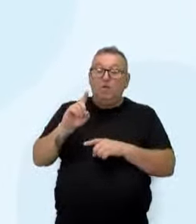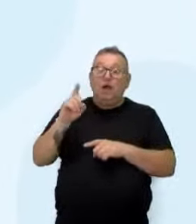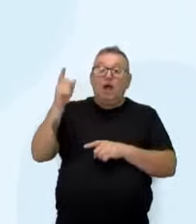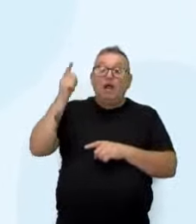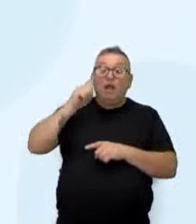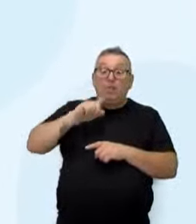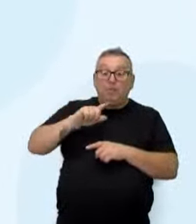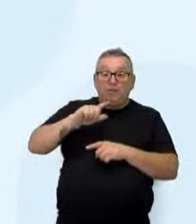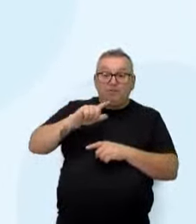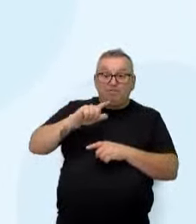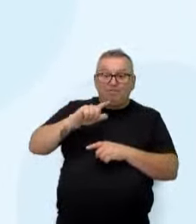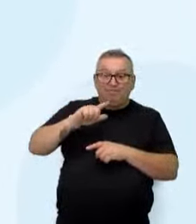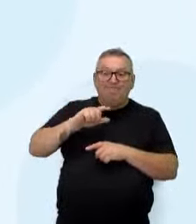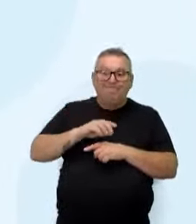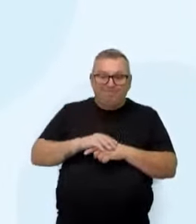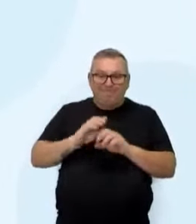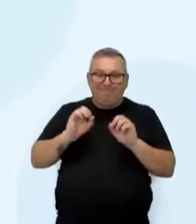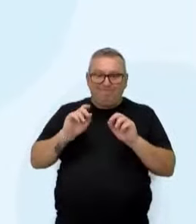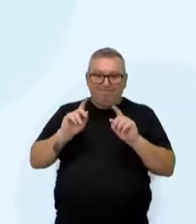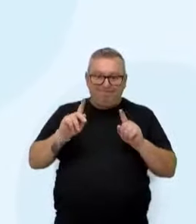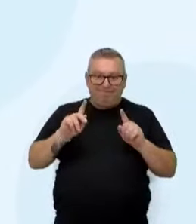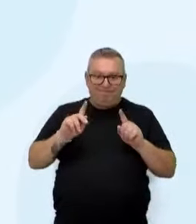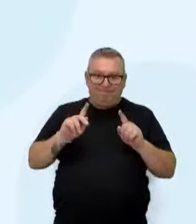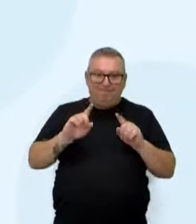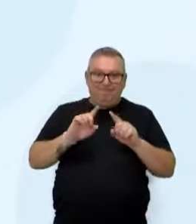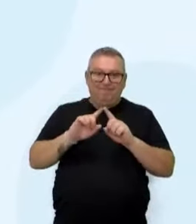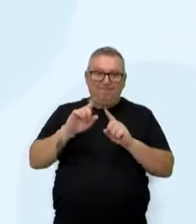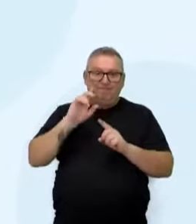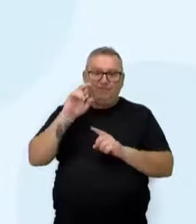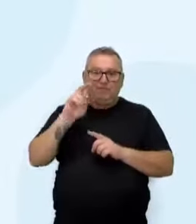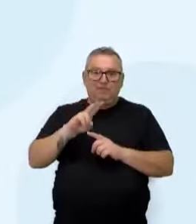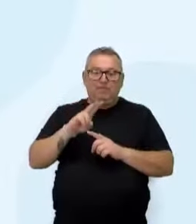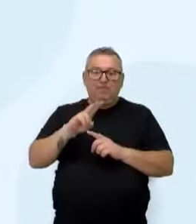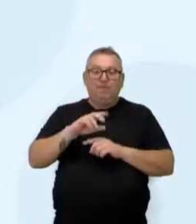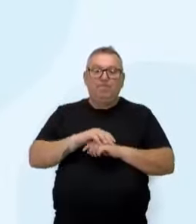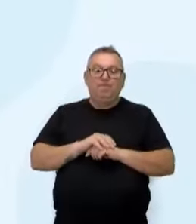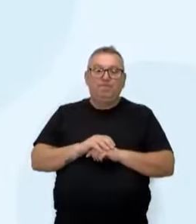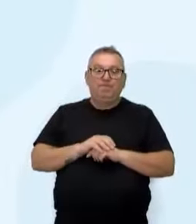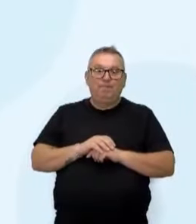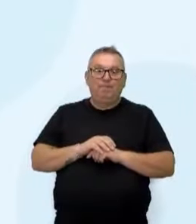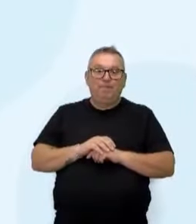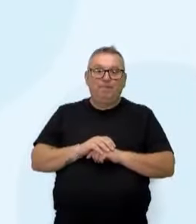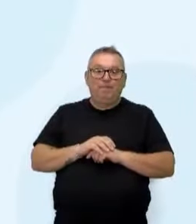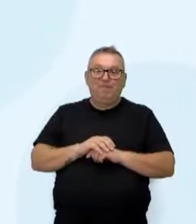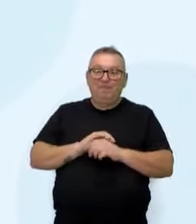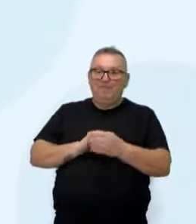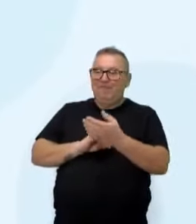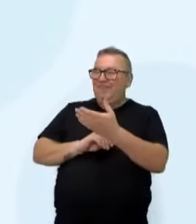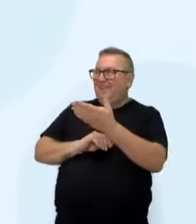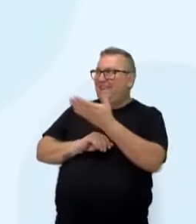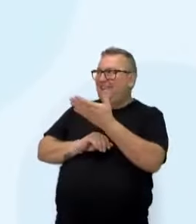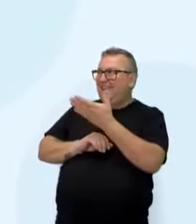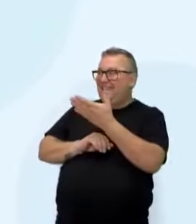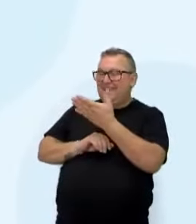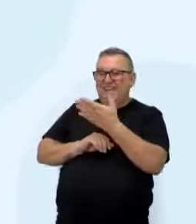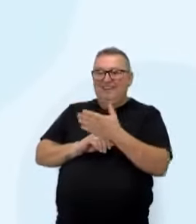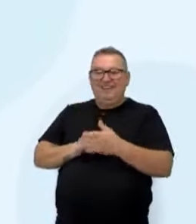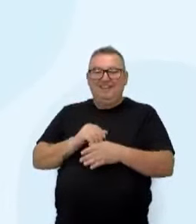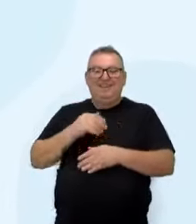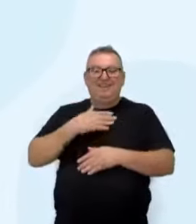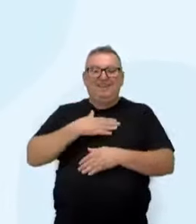o nosso diário de bordo e tê-lo sempre em mãos. Então, vamos para a nossa acolhida. Aqui, para